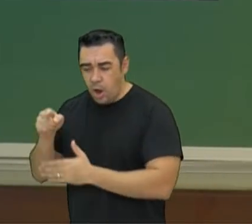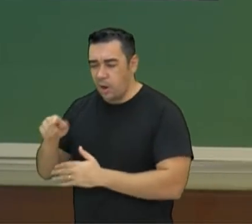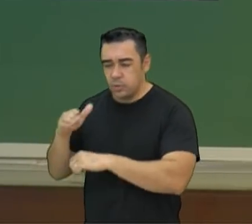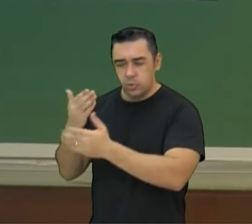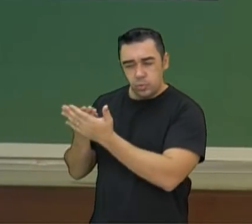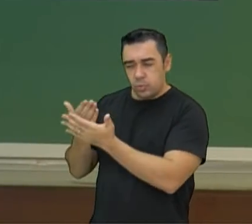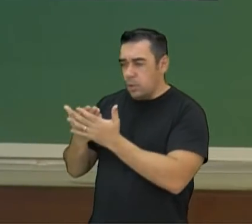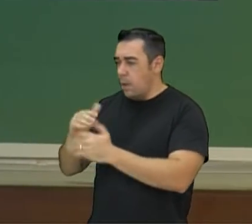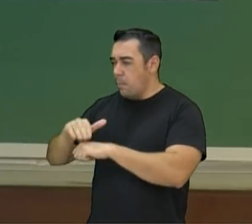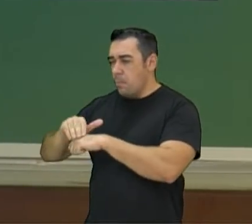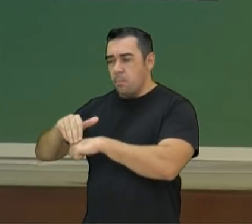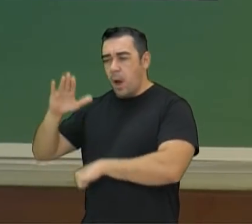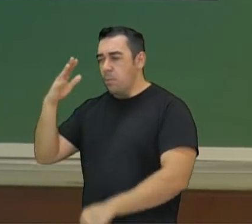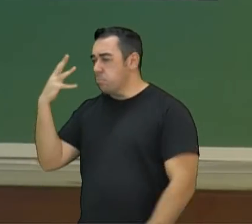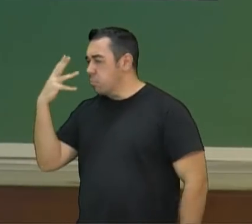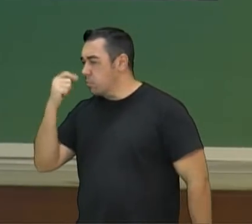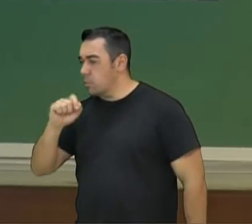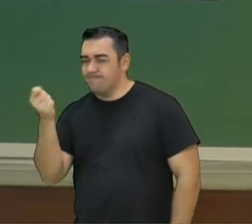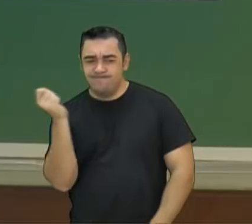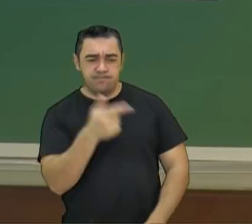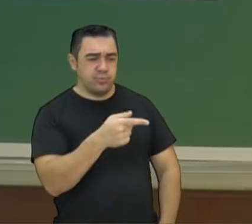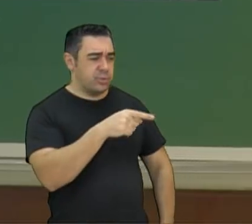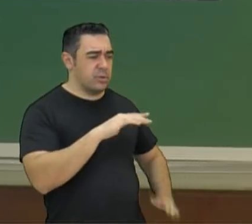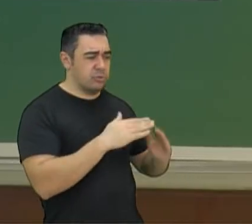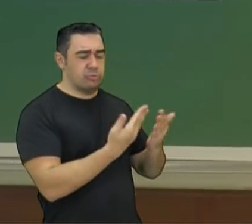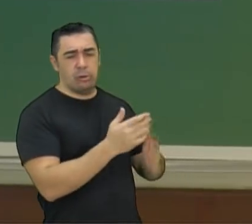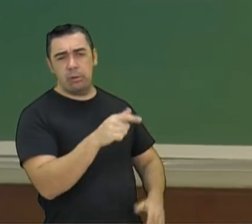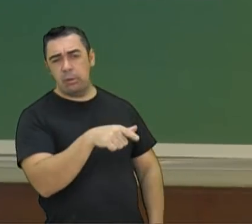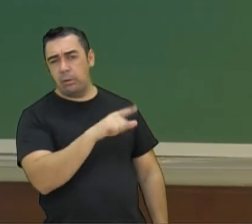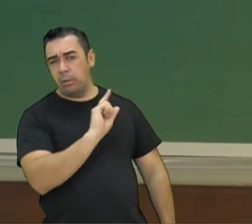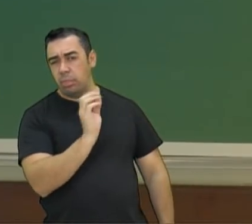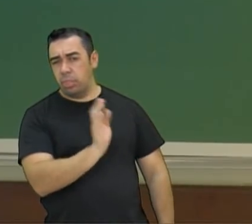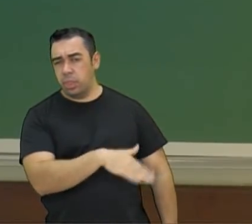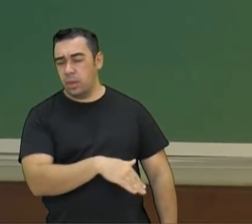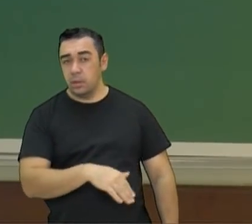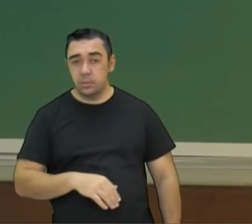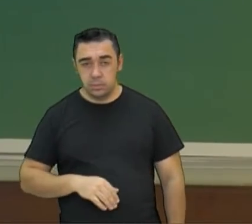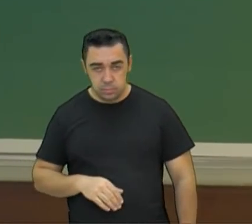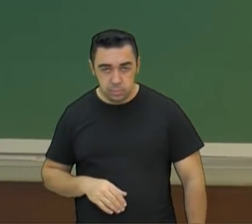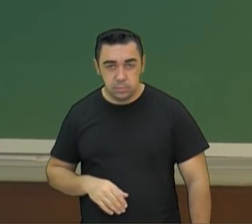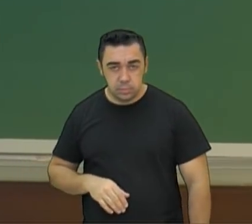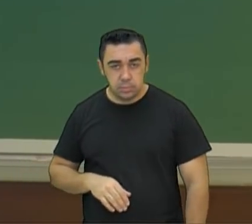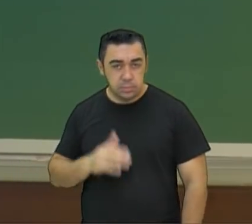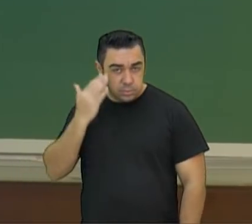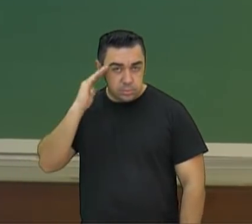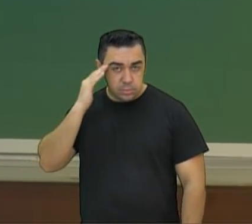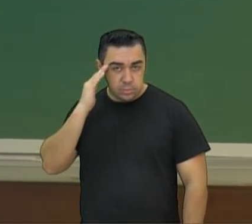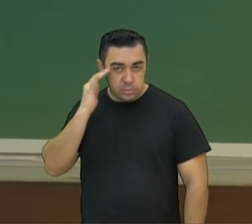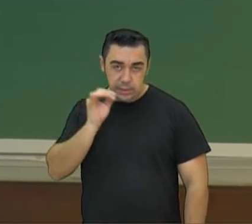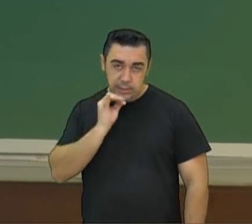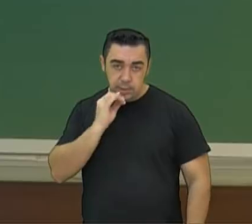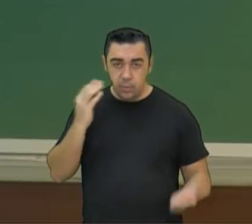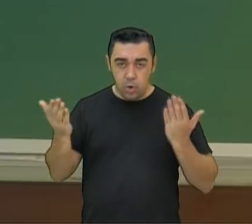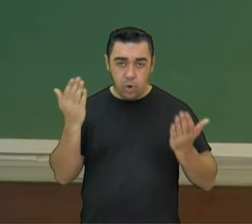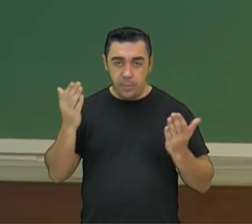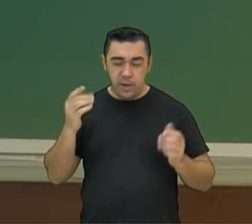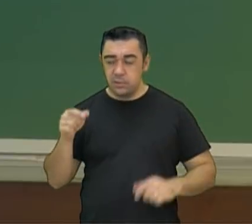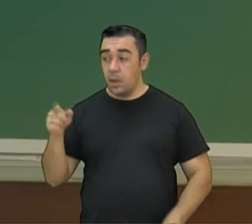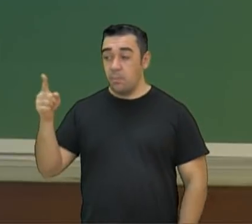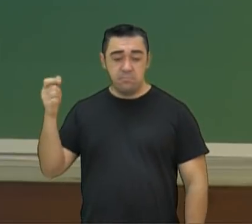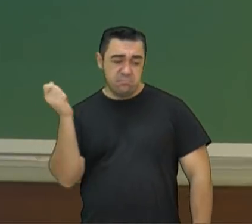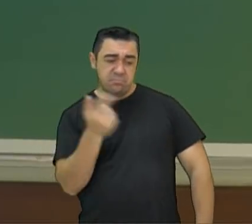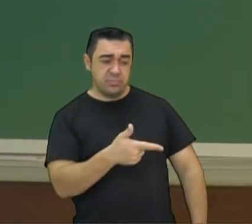bonita do que aquela que eu estudava antes, né? No ensino fundamental, nas séries iniciais. Um exemplo de comparativo de